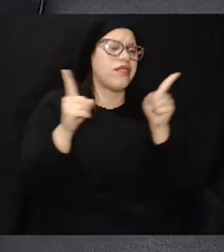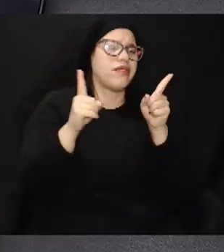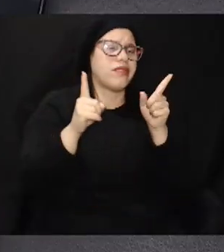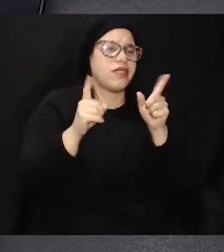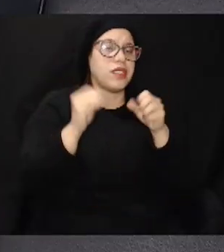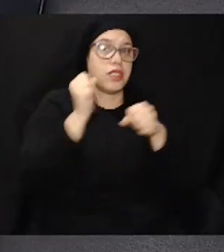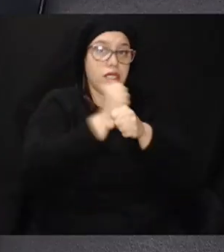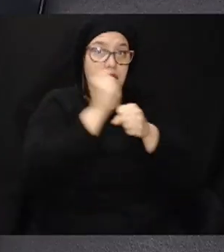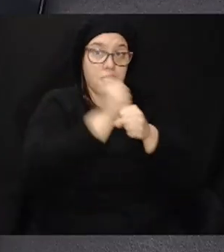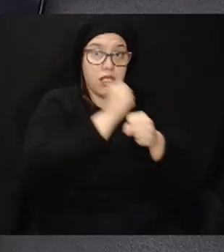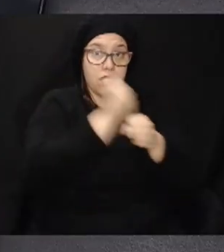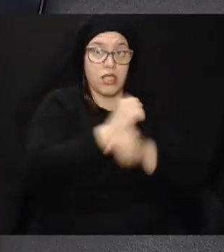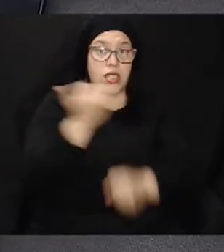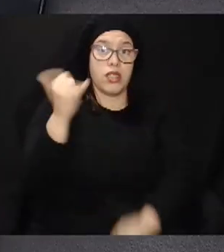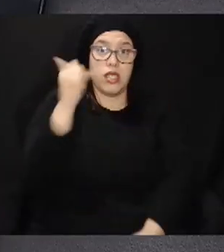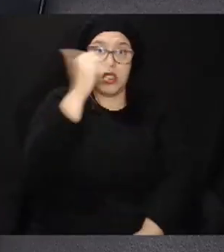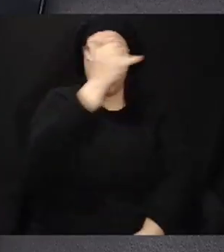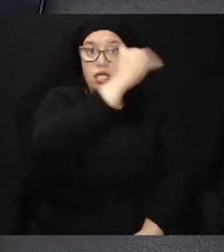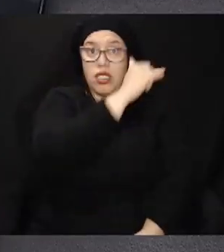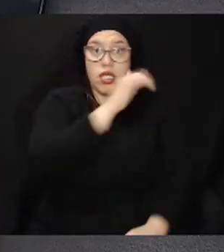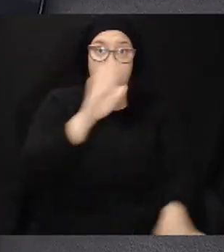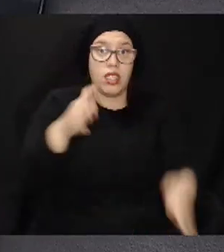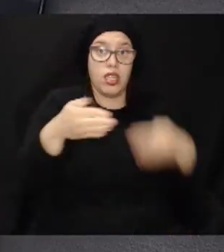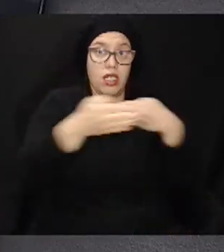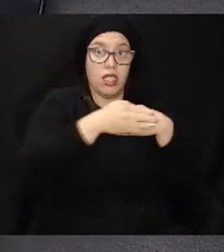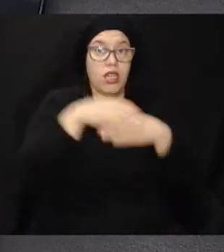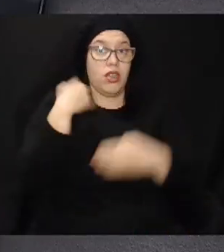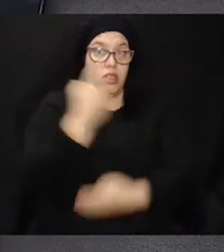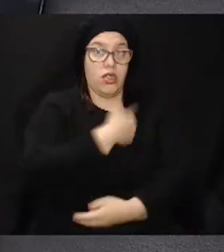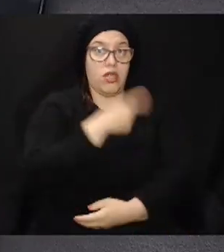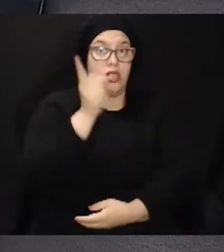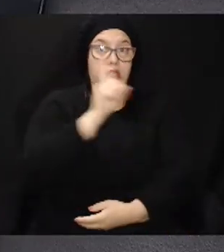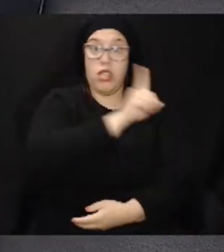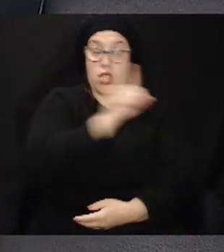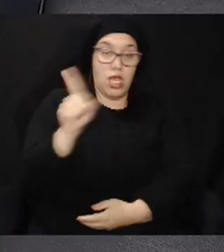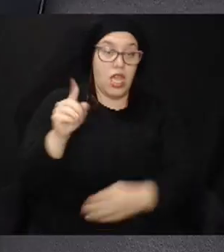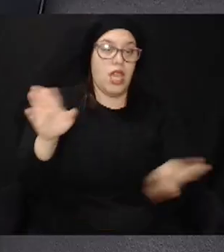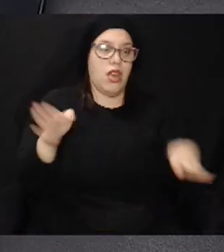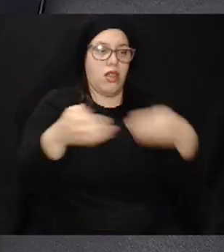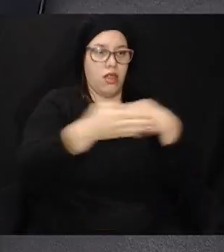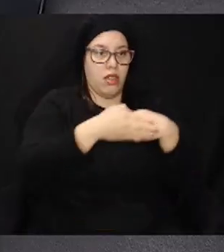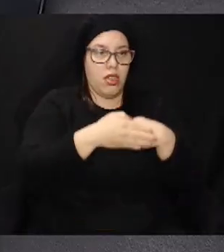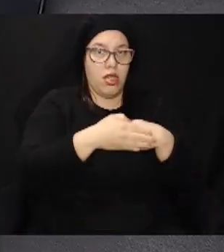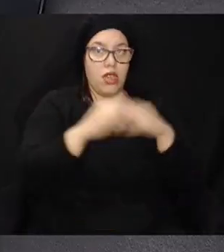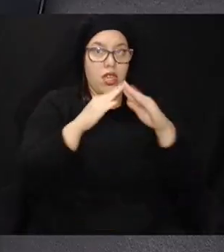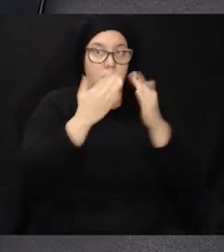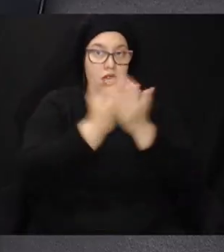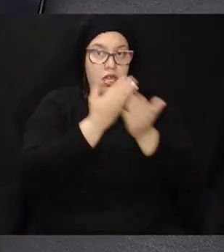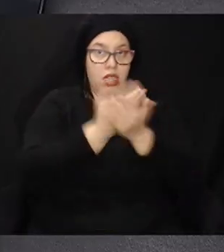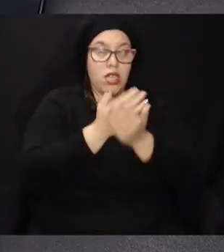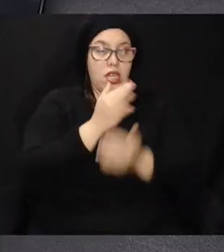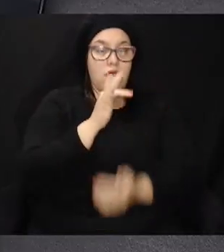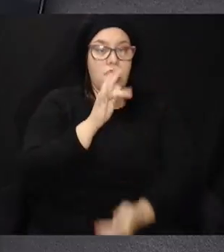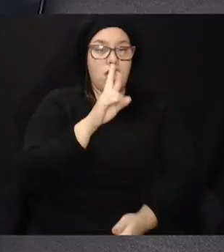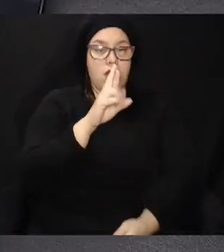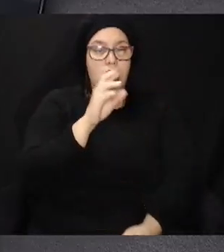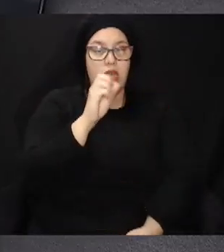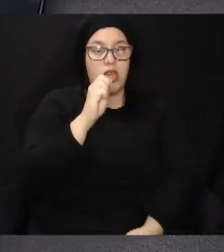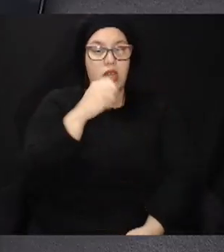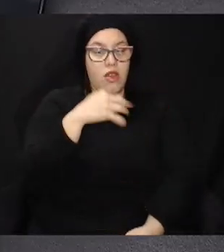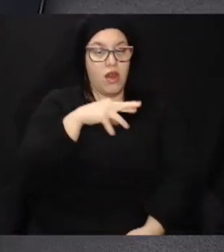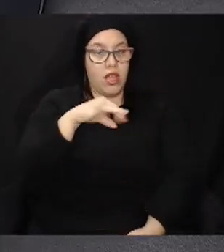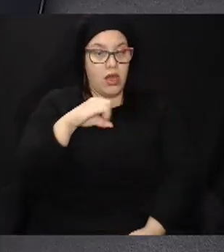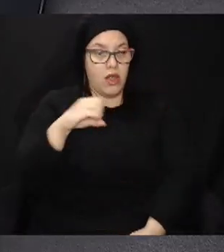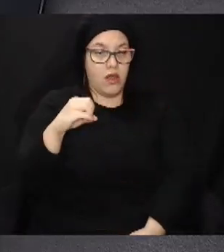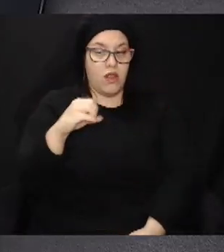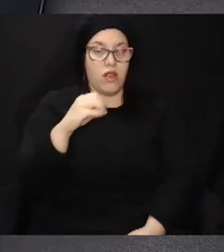de Viracopos, nós fechamos, nós não, eles fecharam a Escola Francisco Brasileiro, eram 300 alunos, e esses